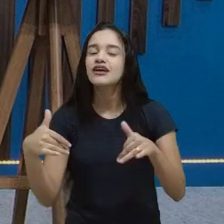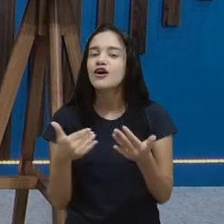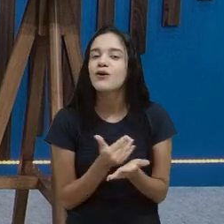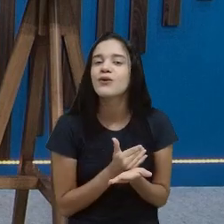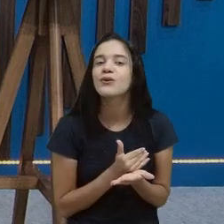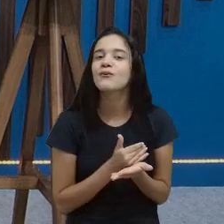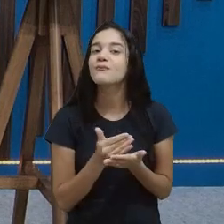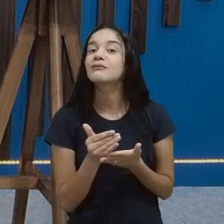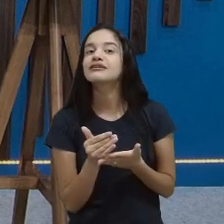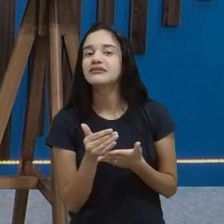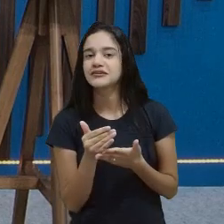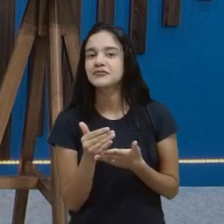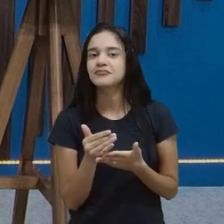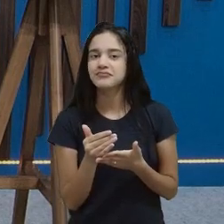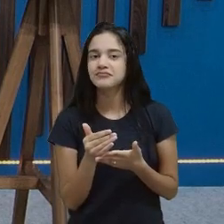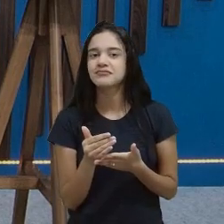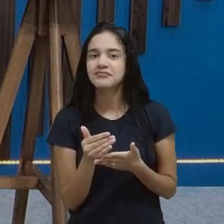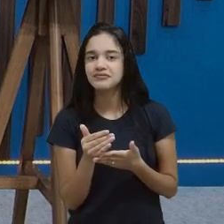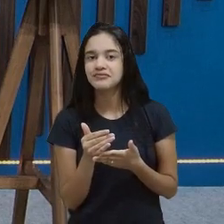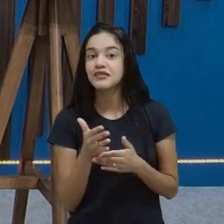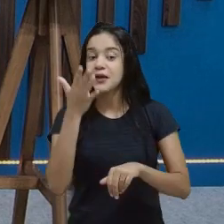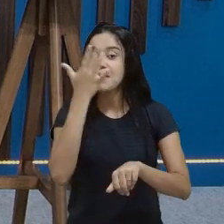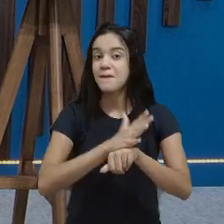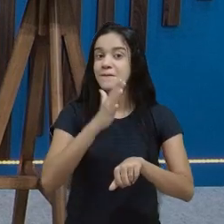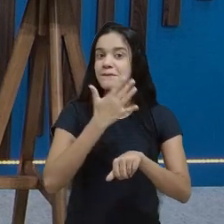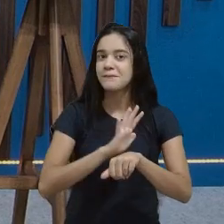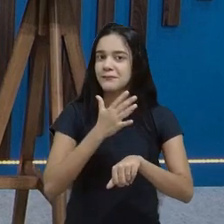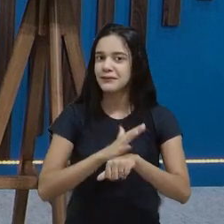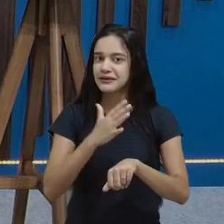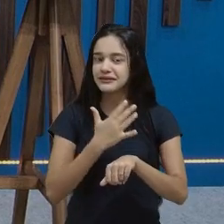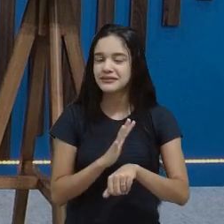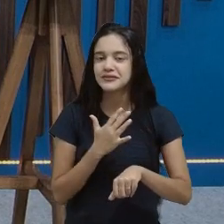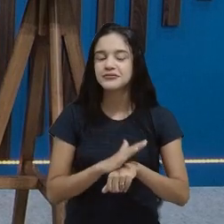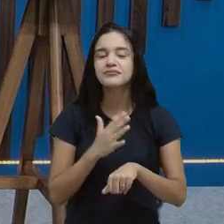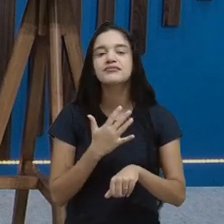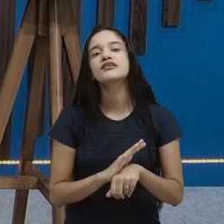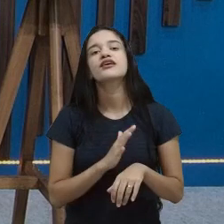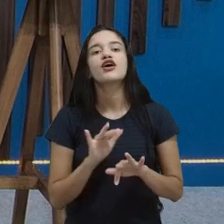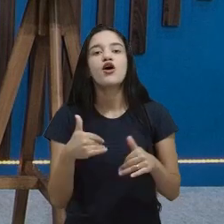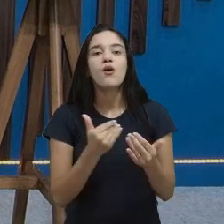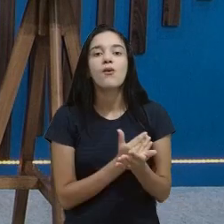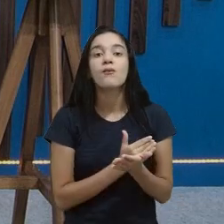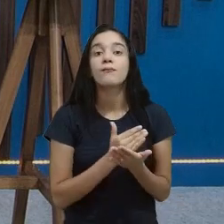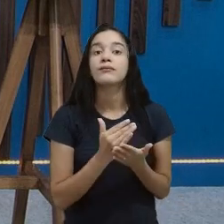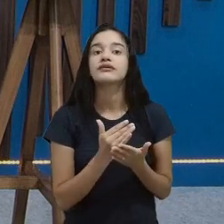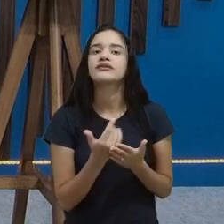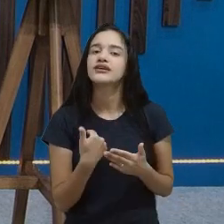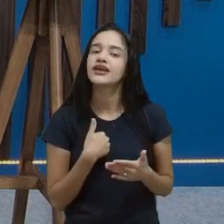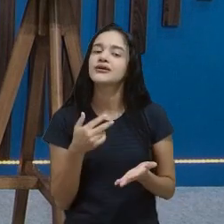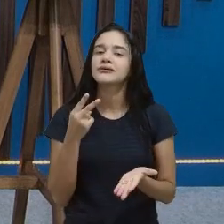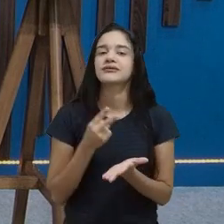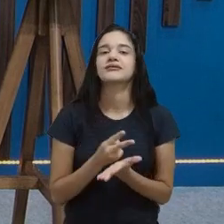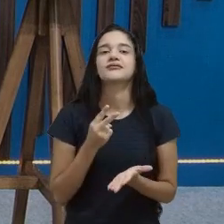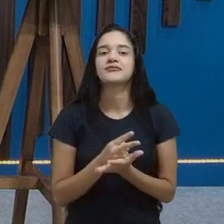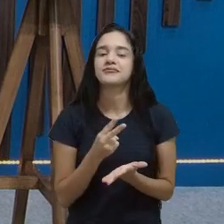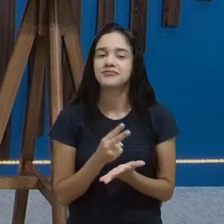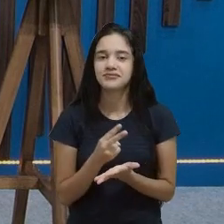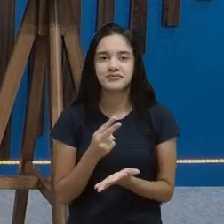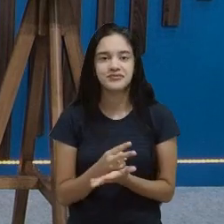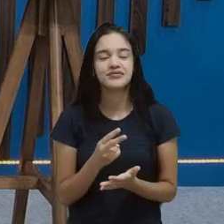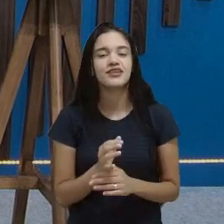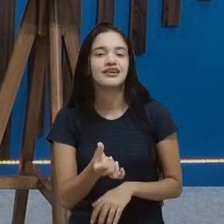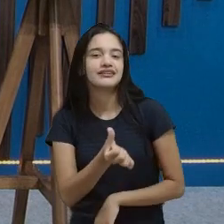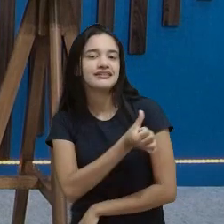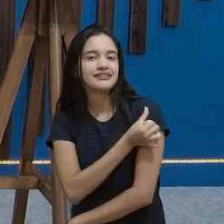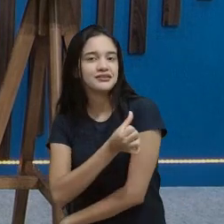começar a colocar essas metas em prática, não é? E aí começar pela leitura. Eu sempre falo com o nosso